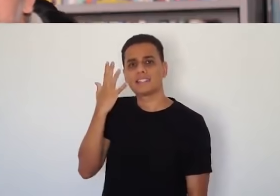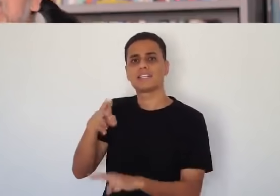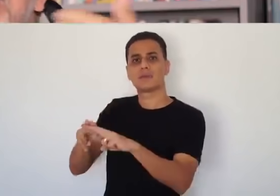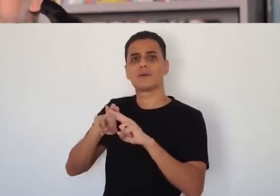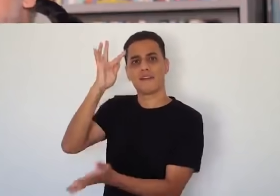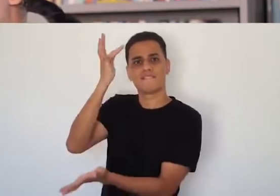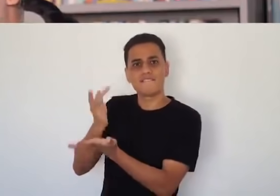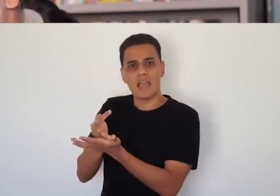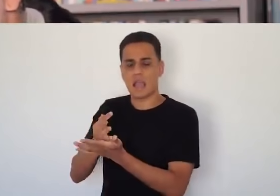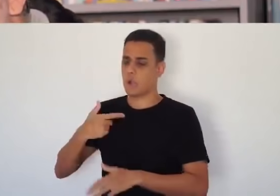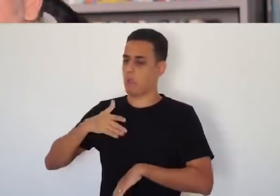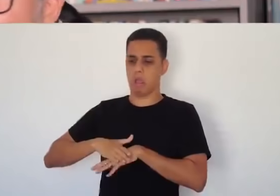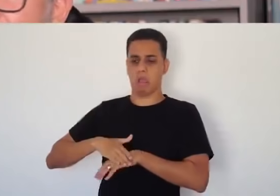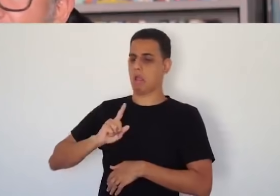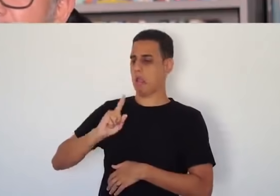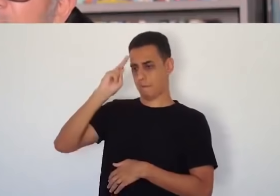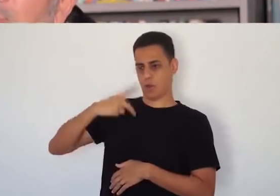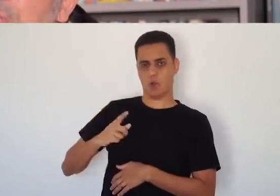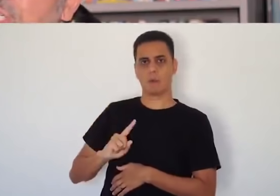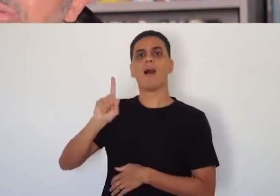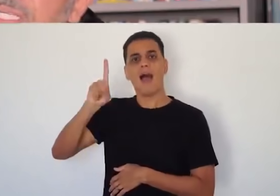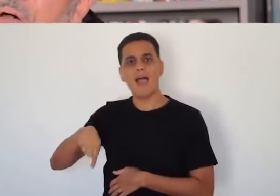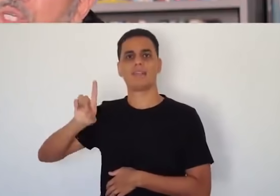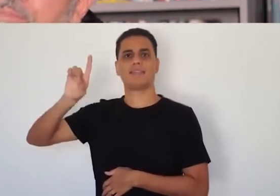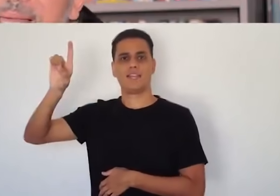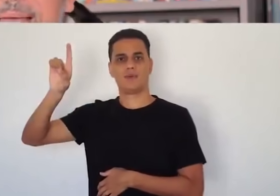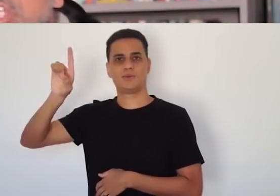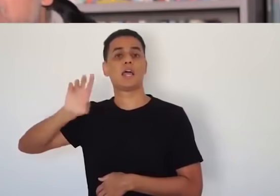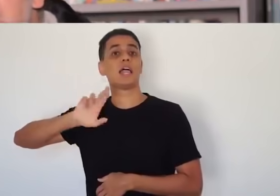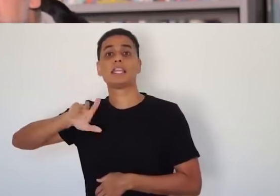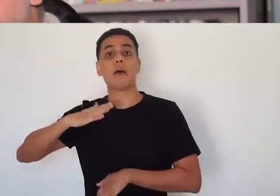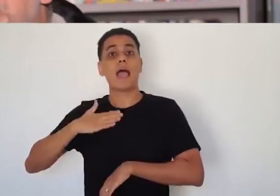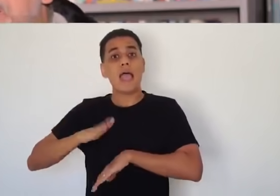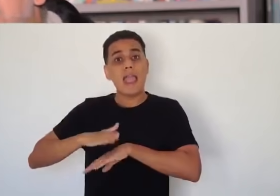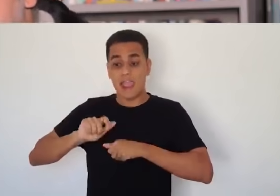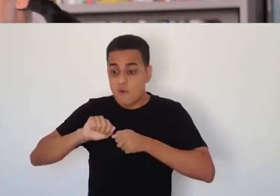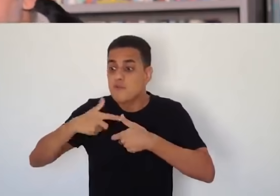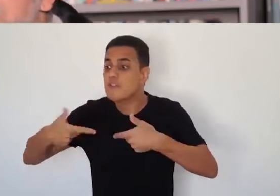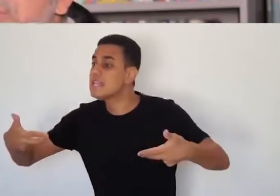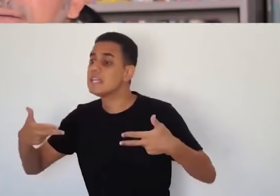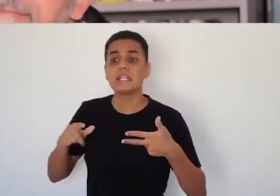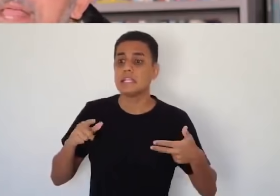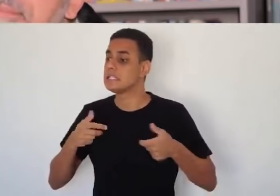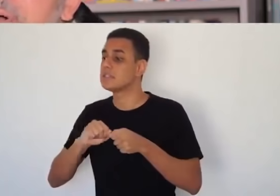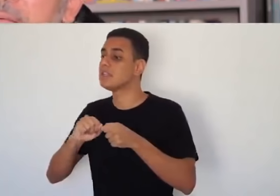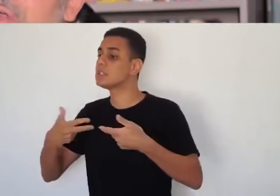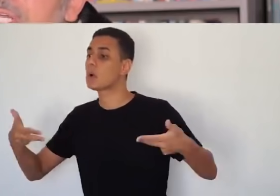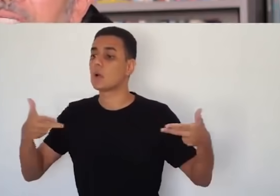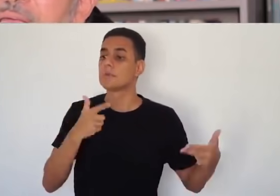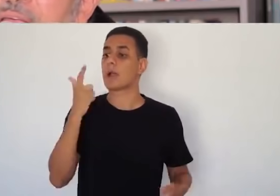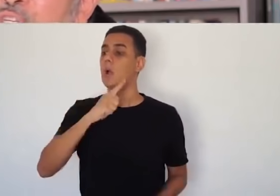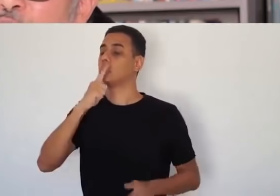isso, antes de nós nascermos. Ou seja, nós não somos salvos pelas obras ou pela lei, é pela fé,